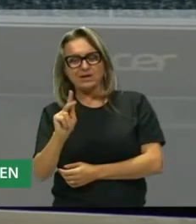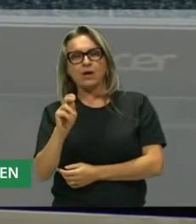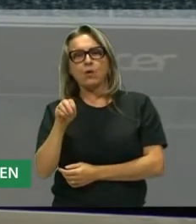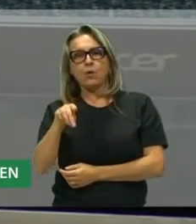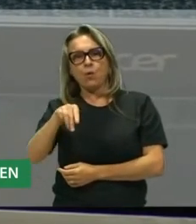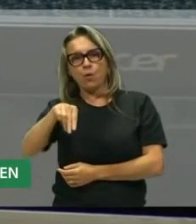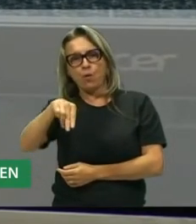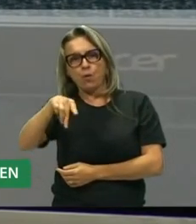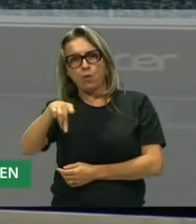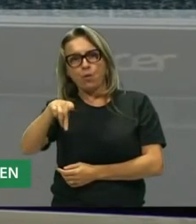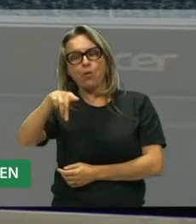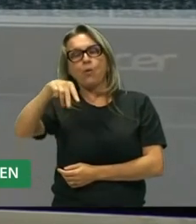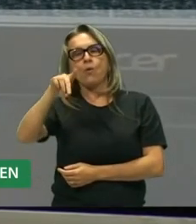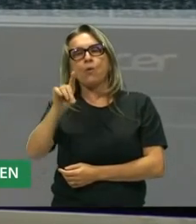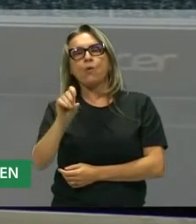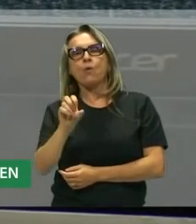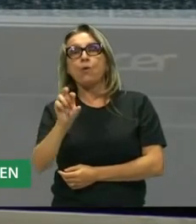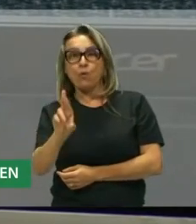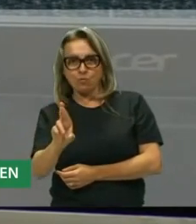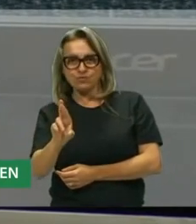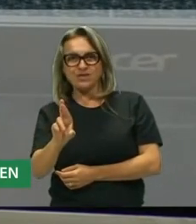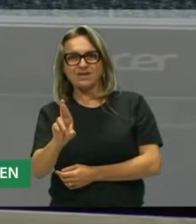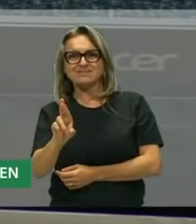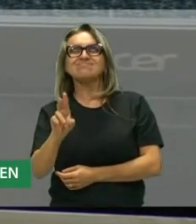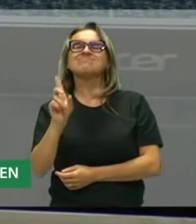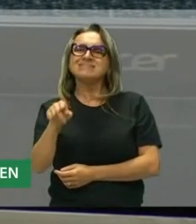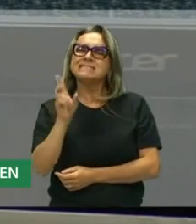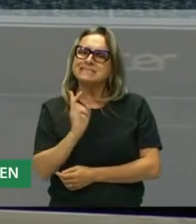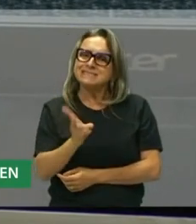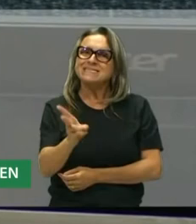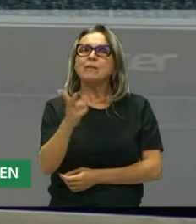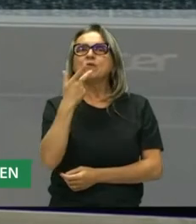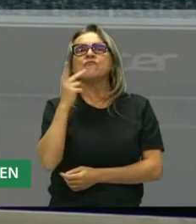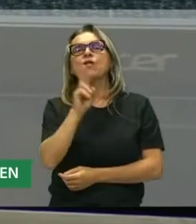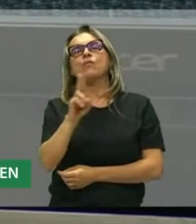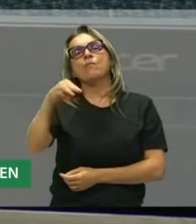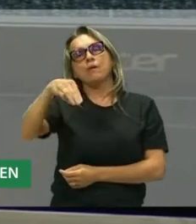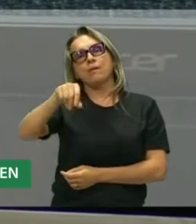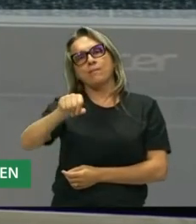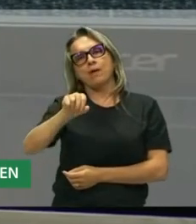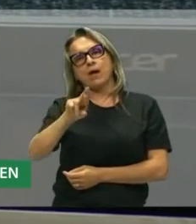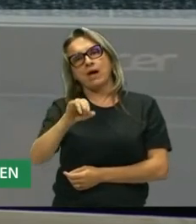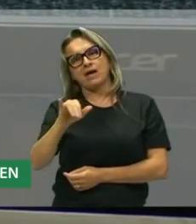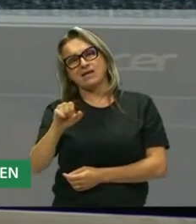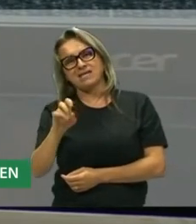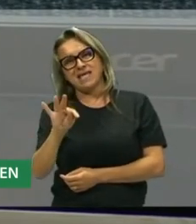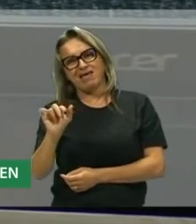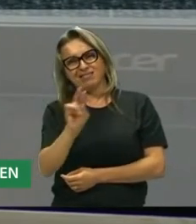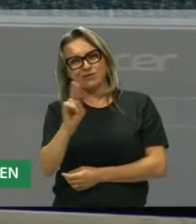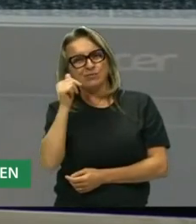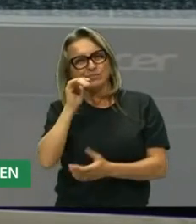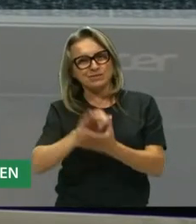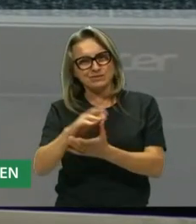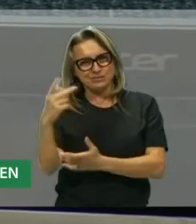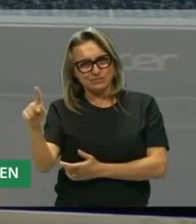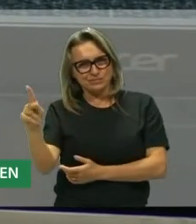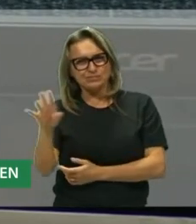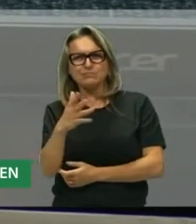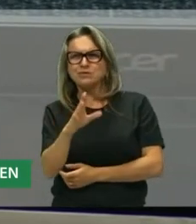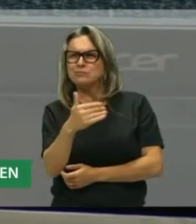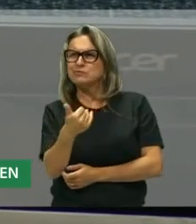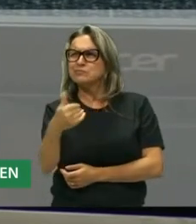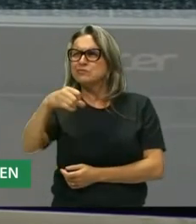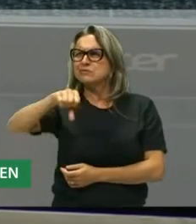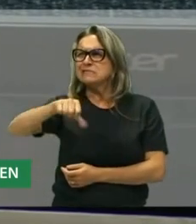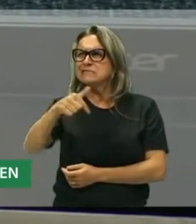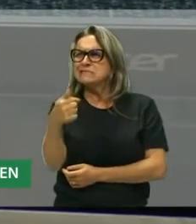época, sempre na sua vida, como Marieta. E, posteriormente, ao longo do tempo, em 1978,